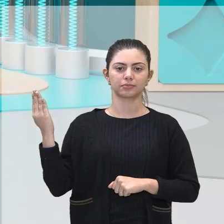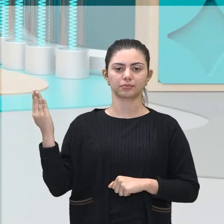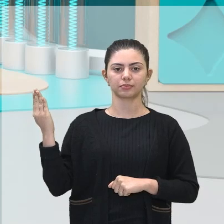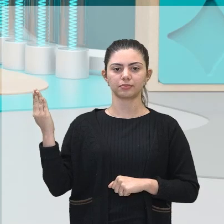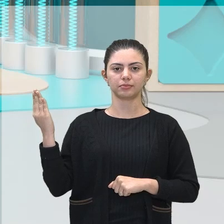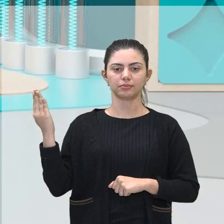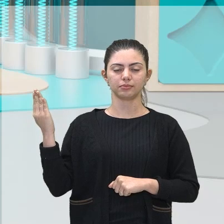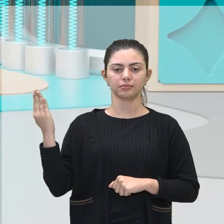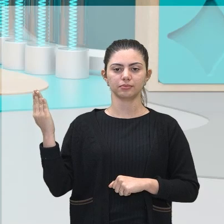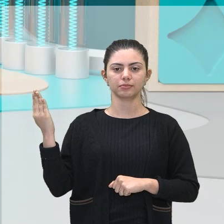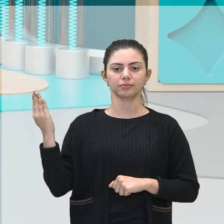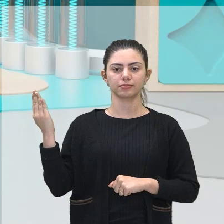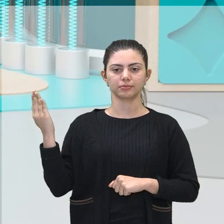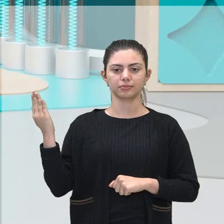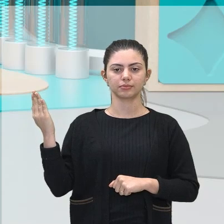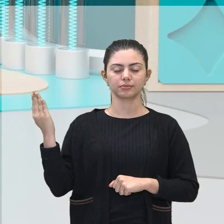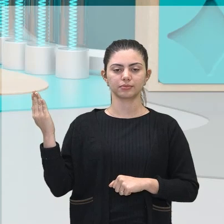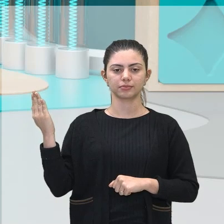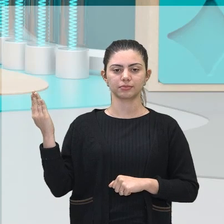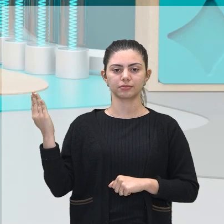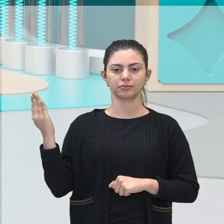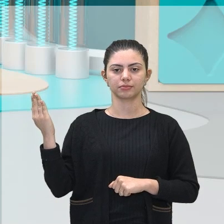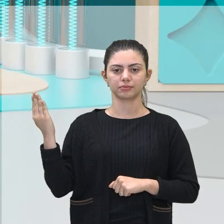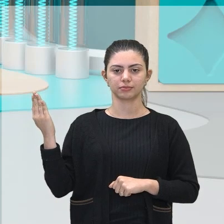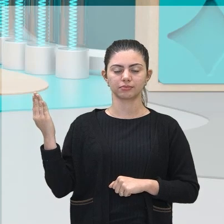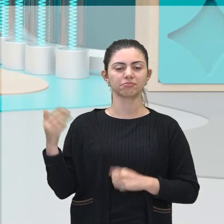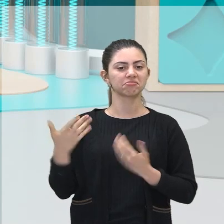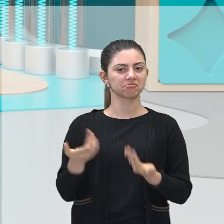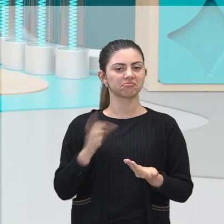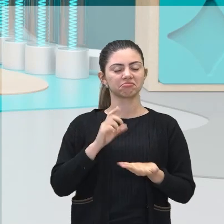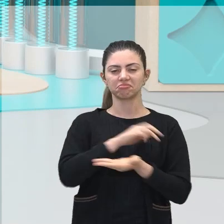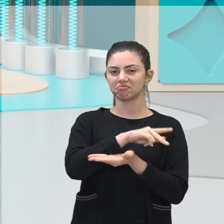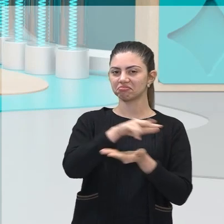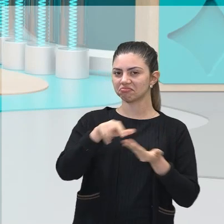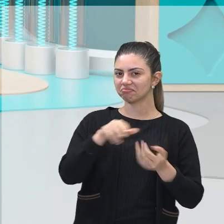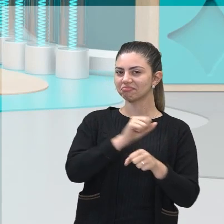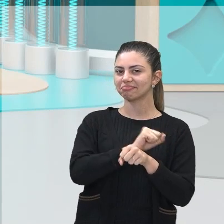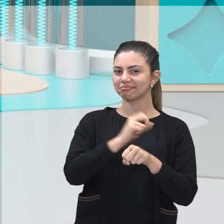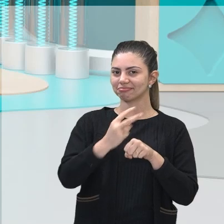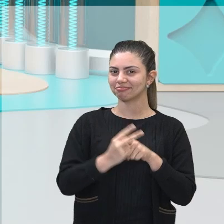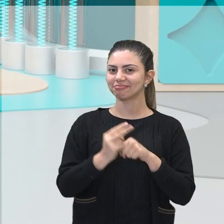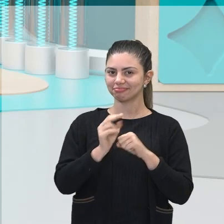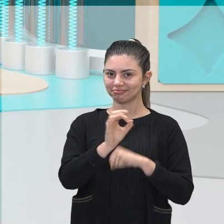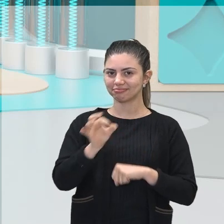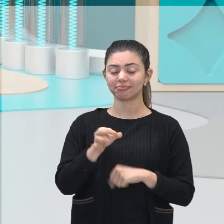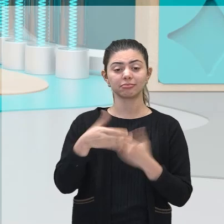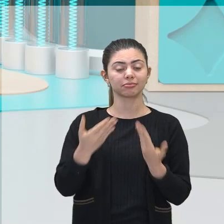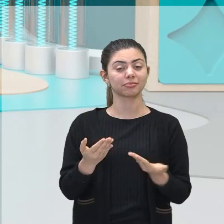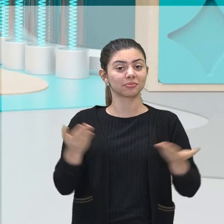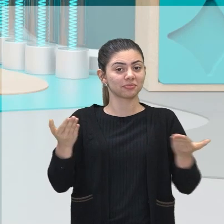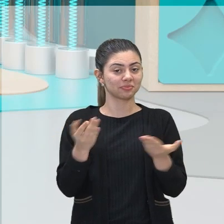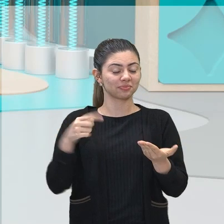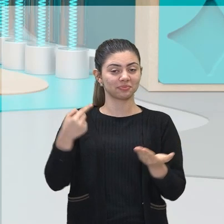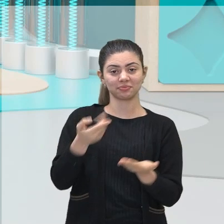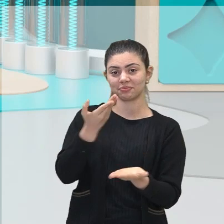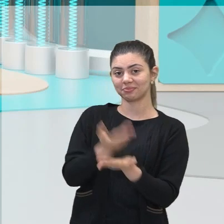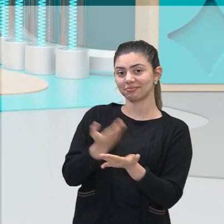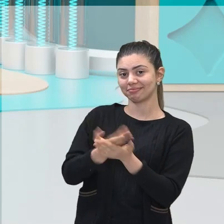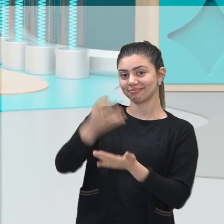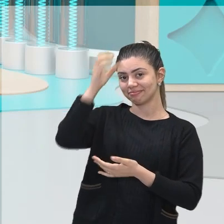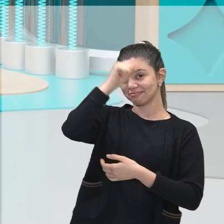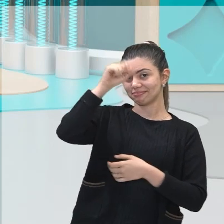easily, fast, gently, vários advérbios. E nós vamos aprender sobre